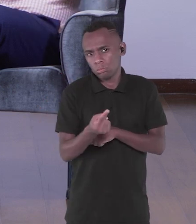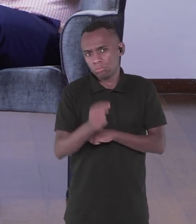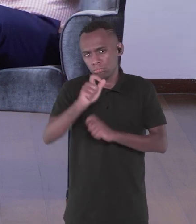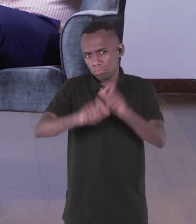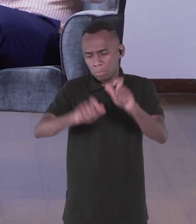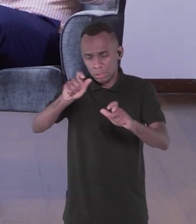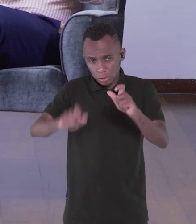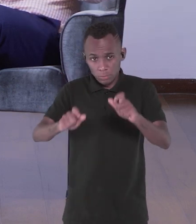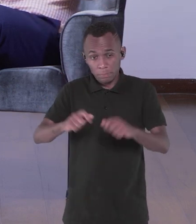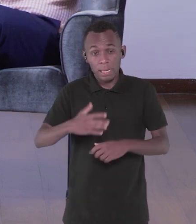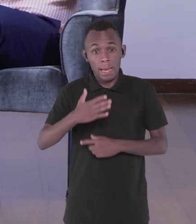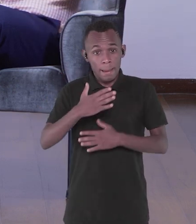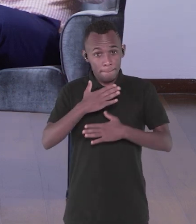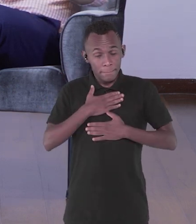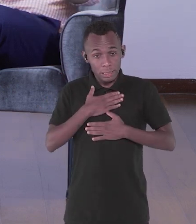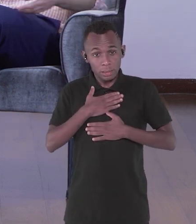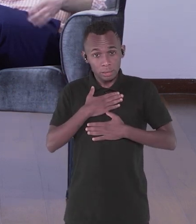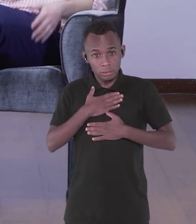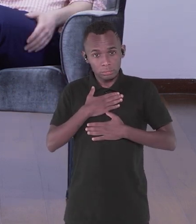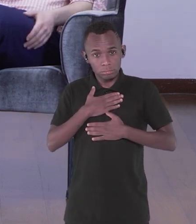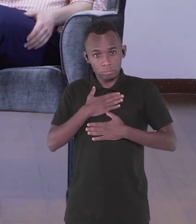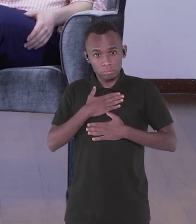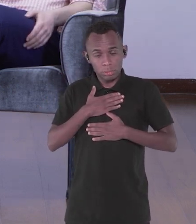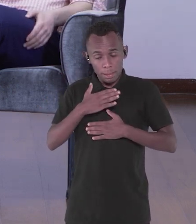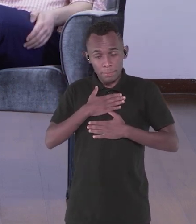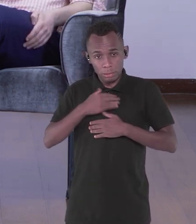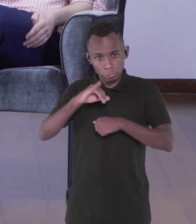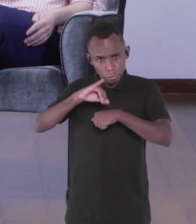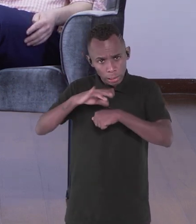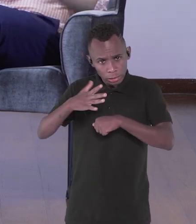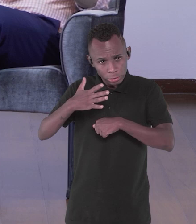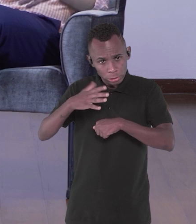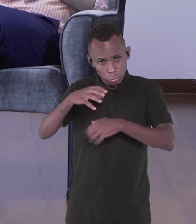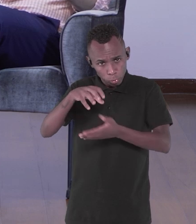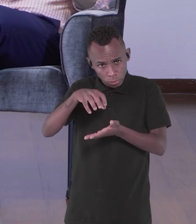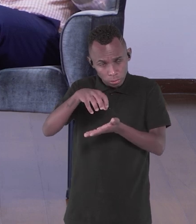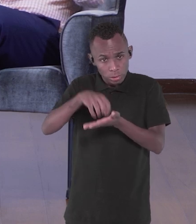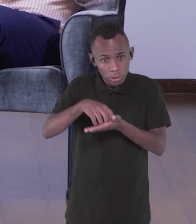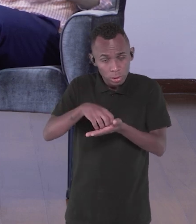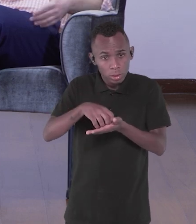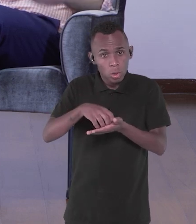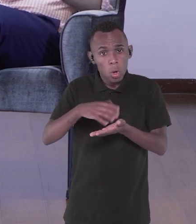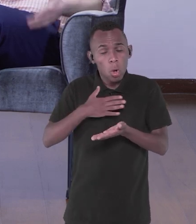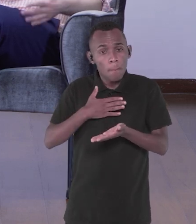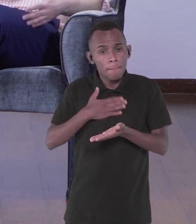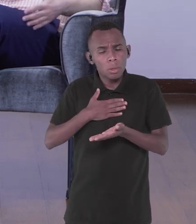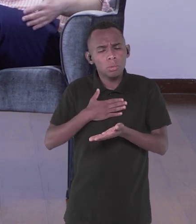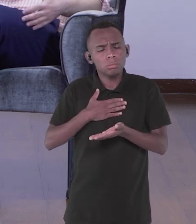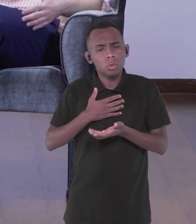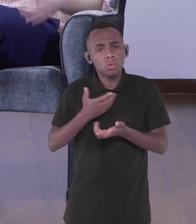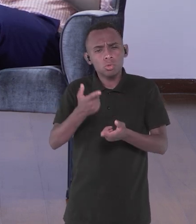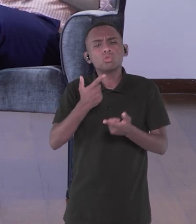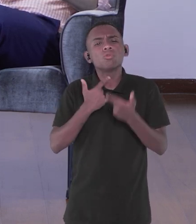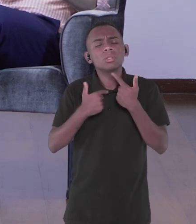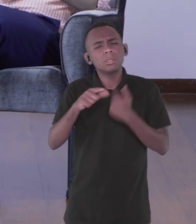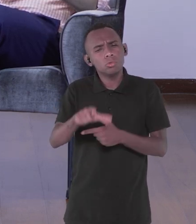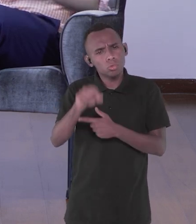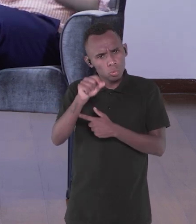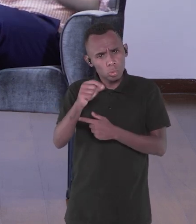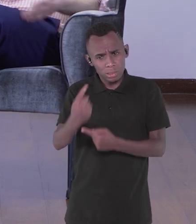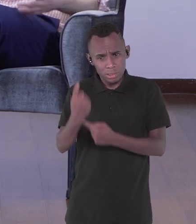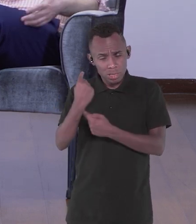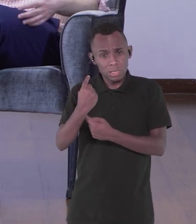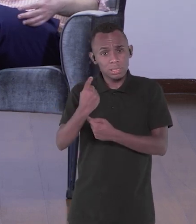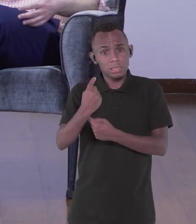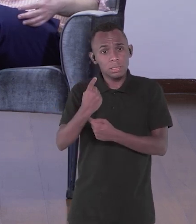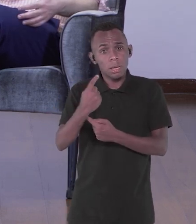E a minha sede, ou eu escolhi ter uma sede lá, justamente para poder entender como